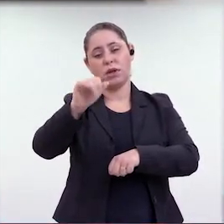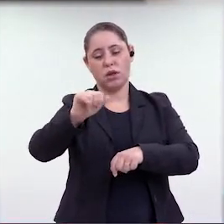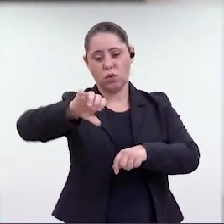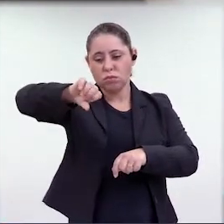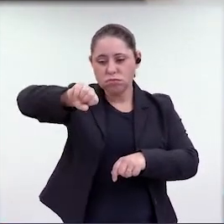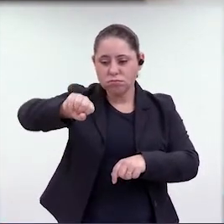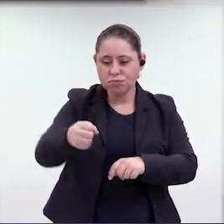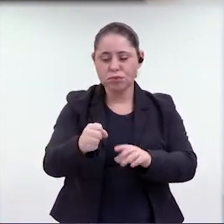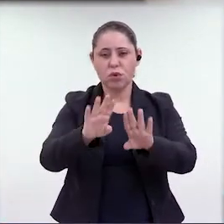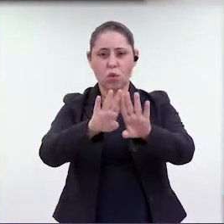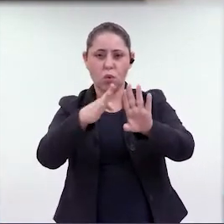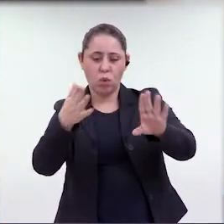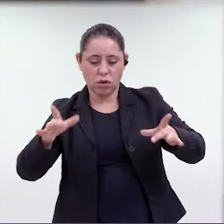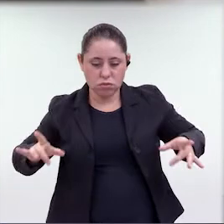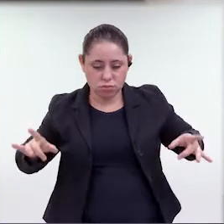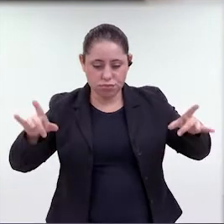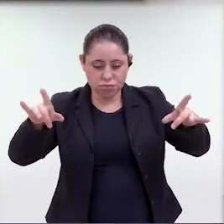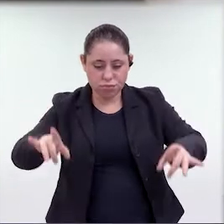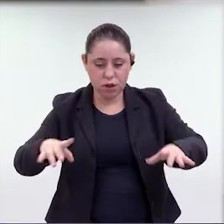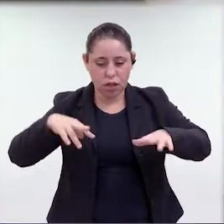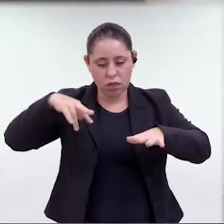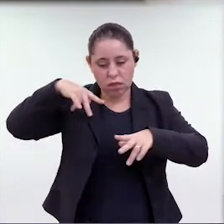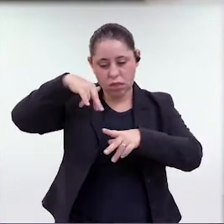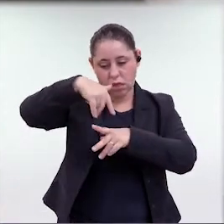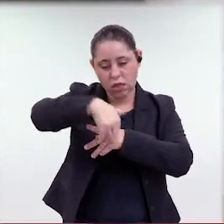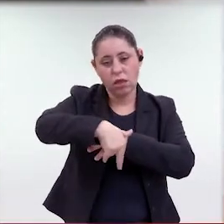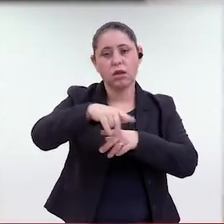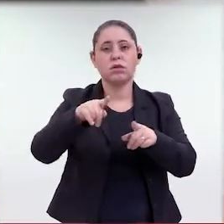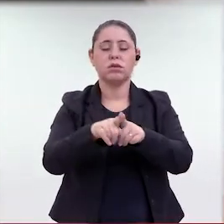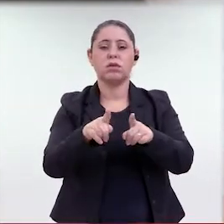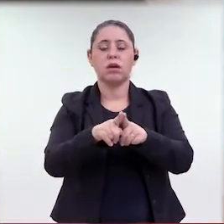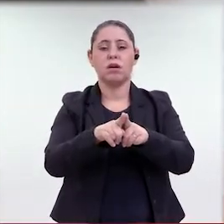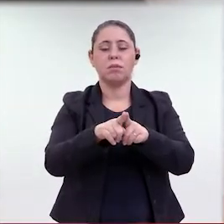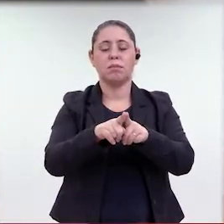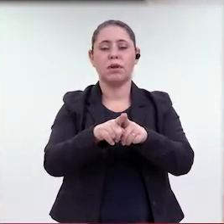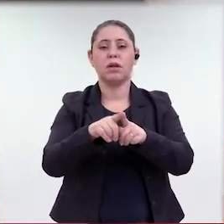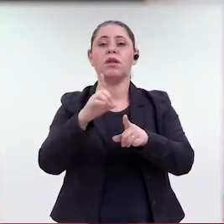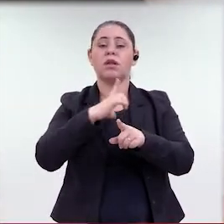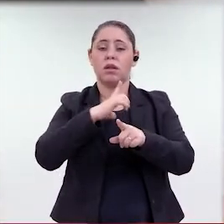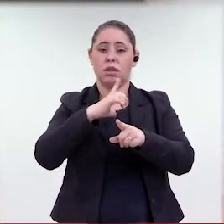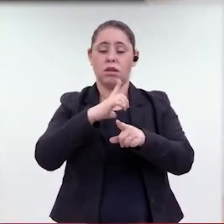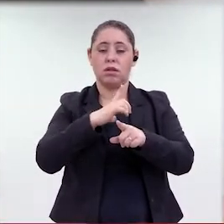maçanetas, muitos corrimões e também no